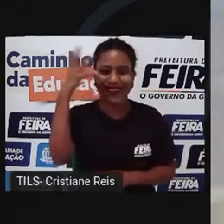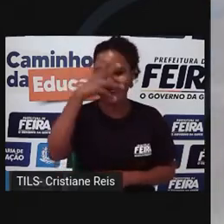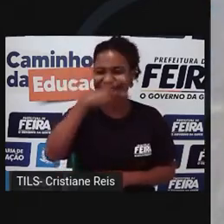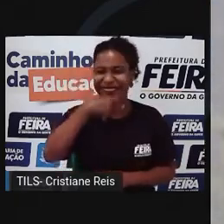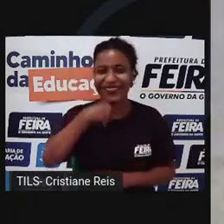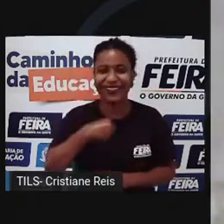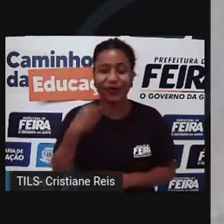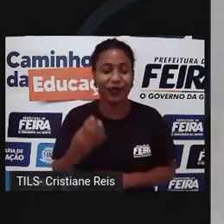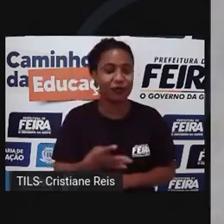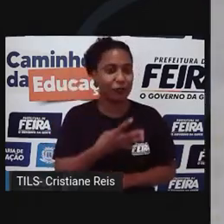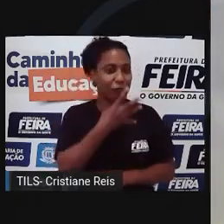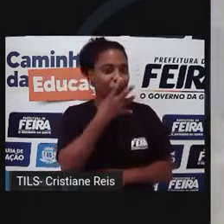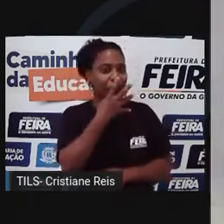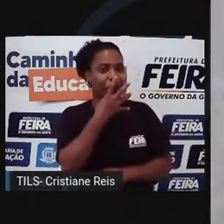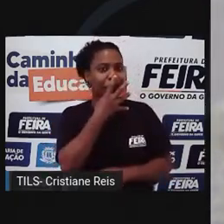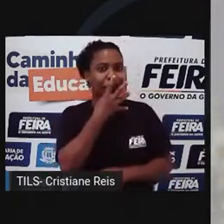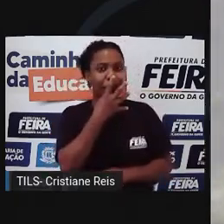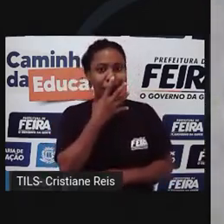beleza desta lagoa.